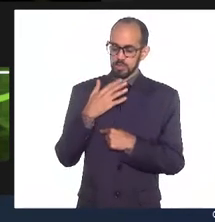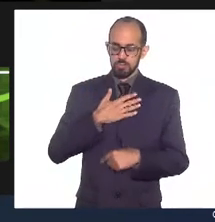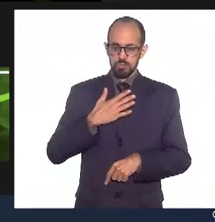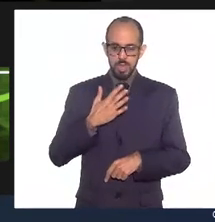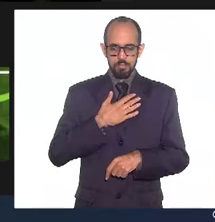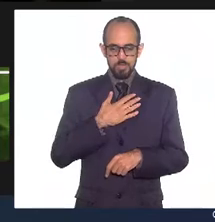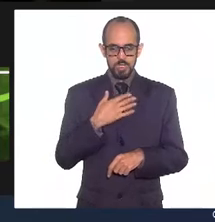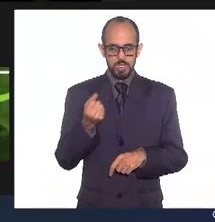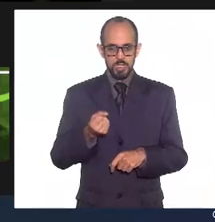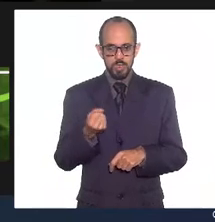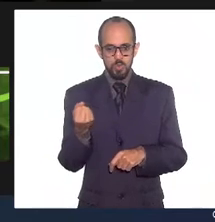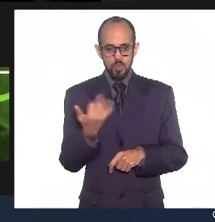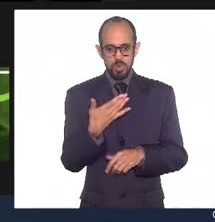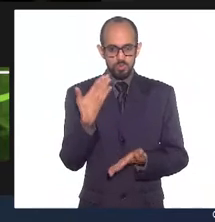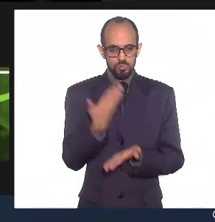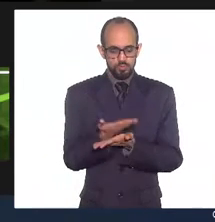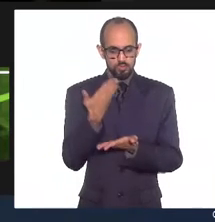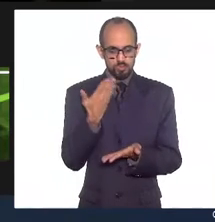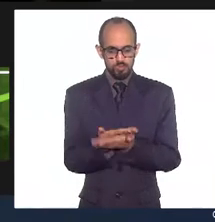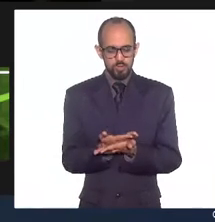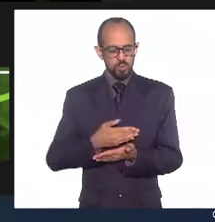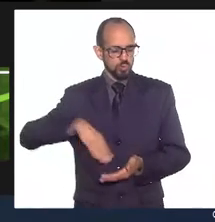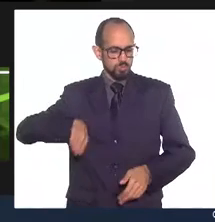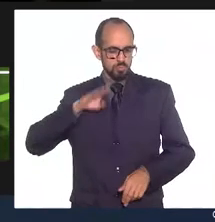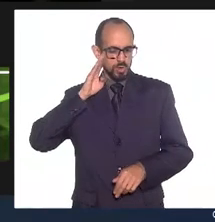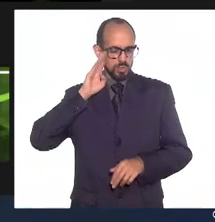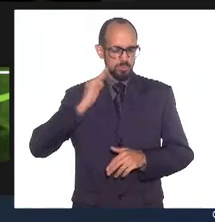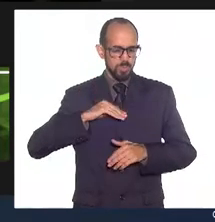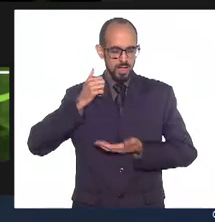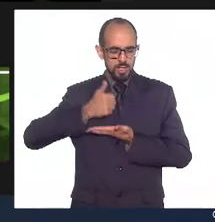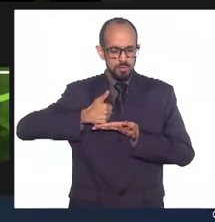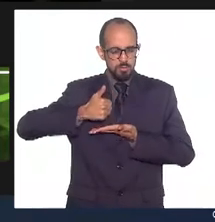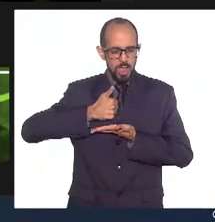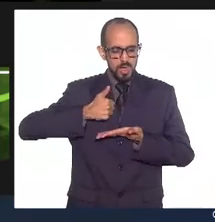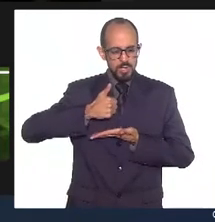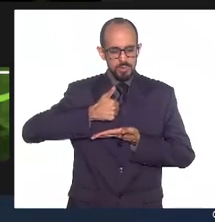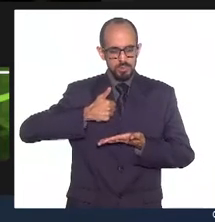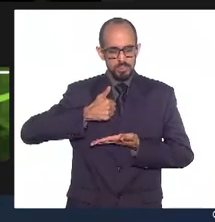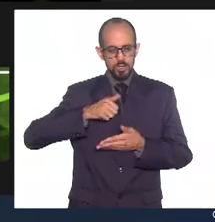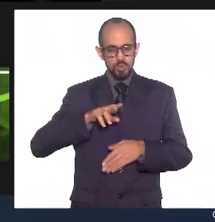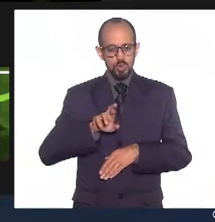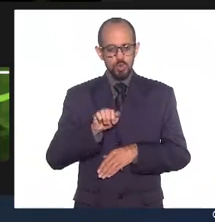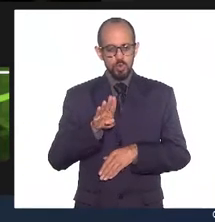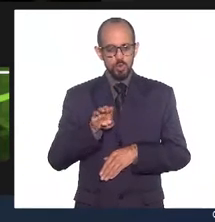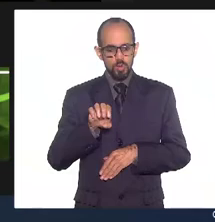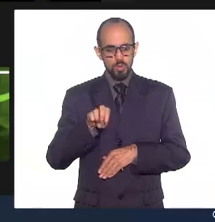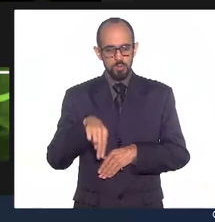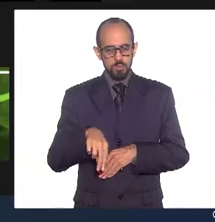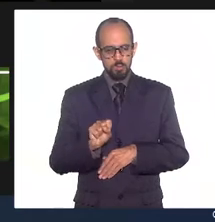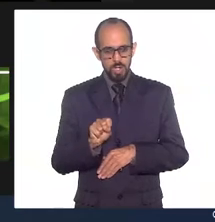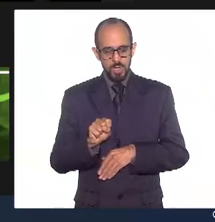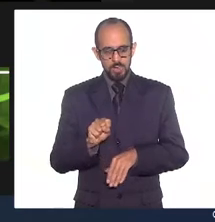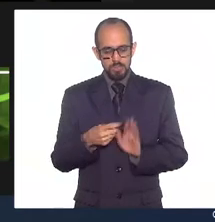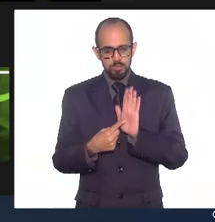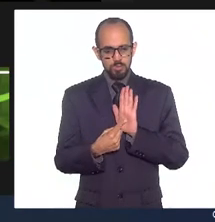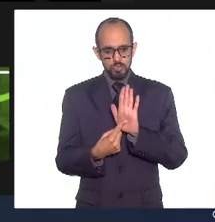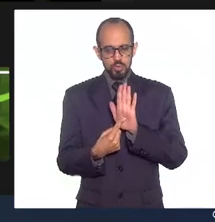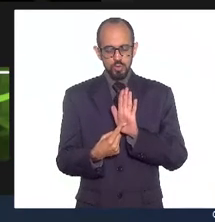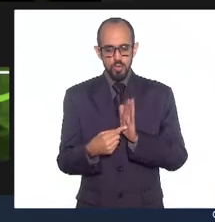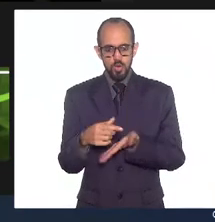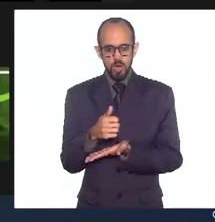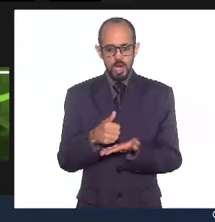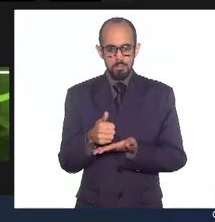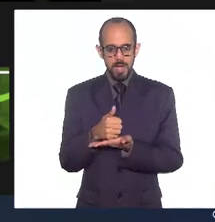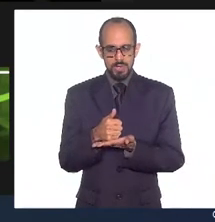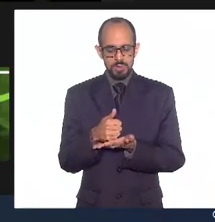do estudo dos principais fundamentos que o Rubens trouxe para a fundação da escola e ele